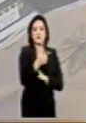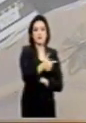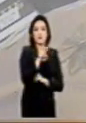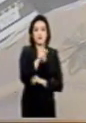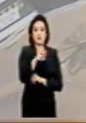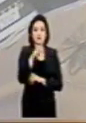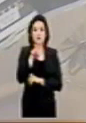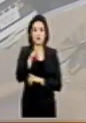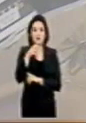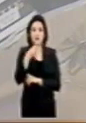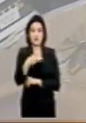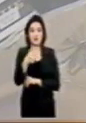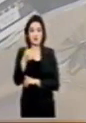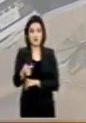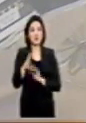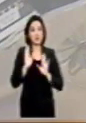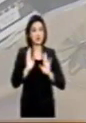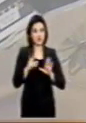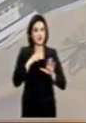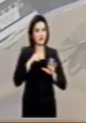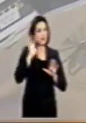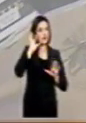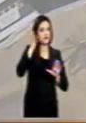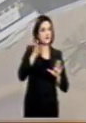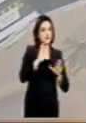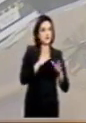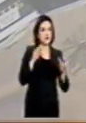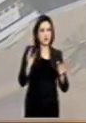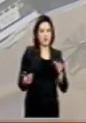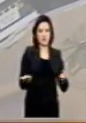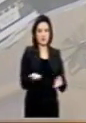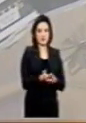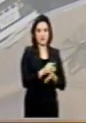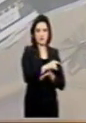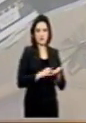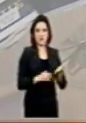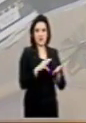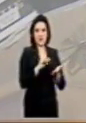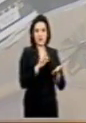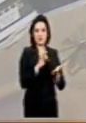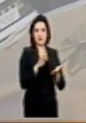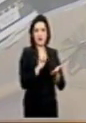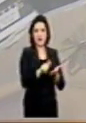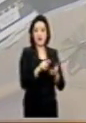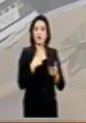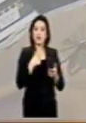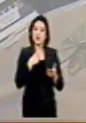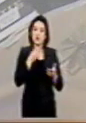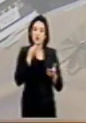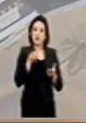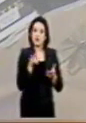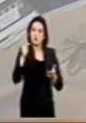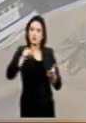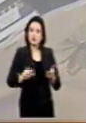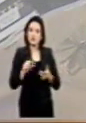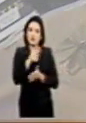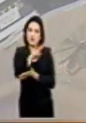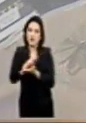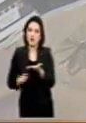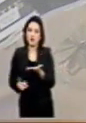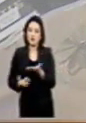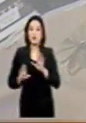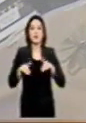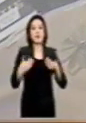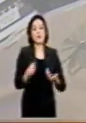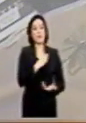Essa decisão está na cautelar e eu estou reproduzindo no relatório da reclamação. Então, disse o ministro Teori, no âmbito